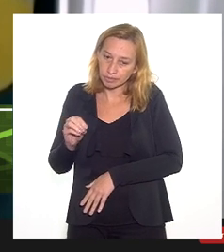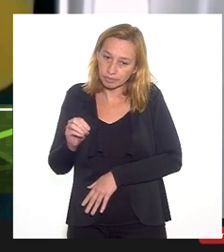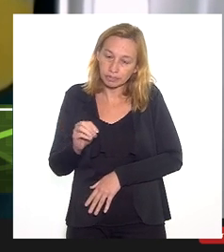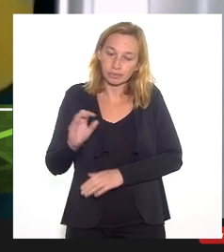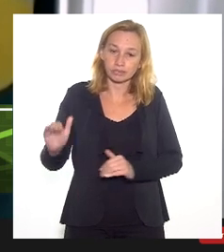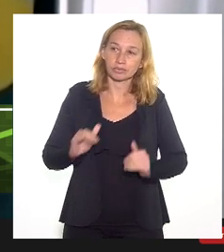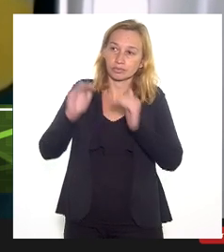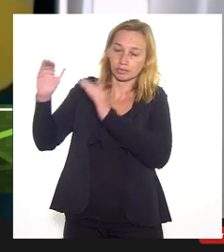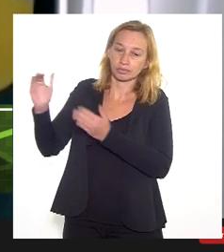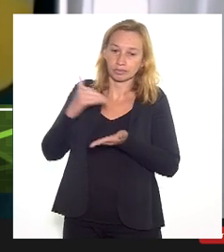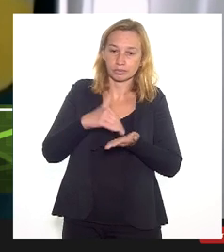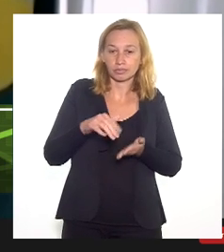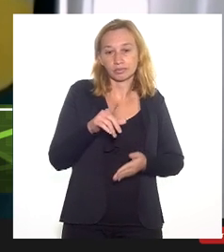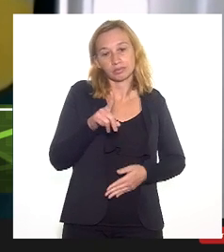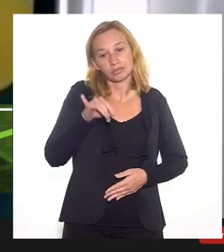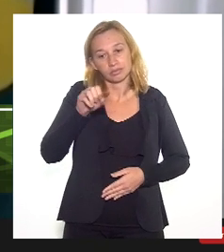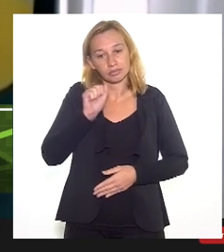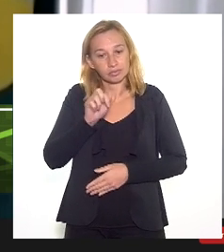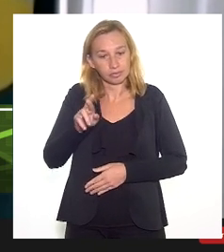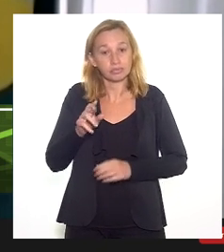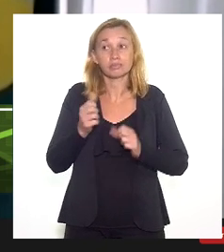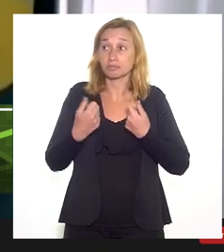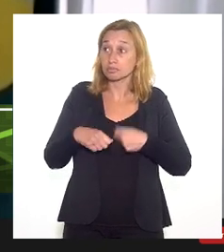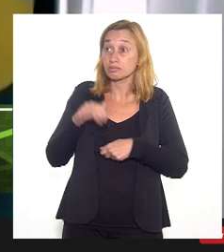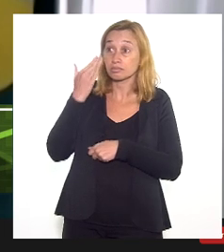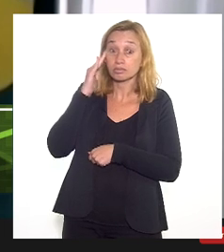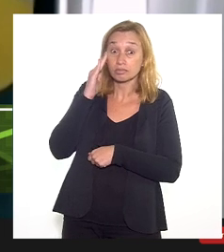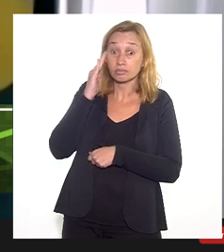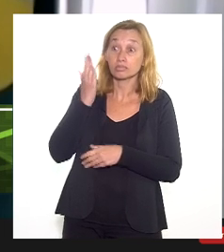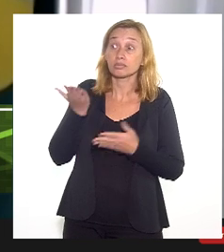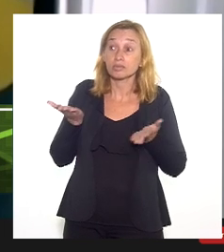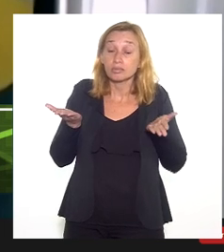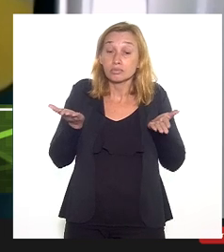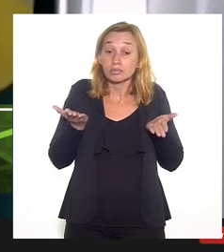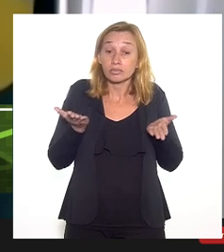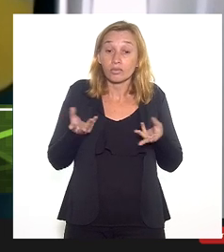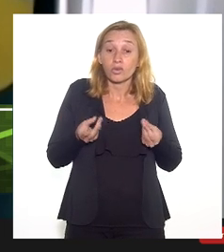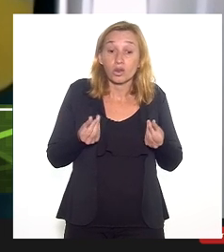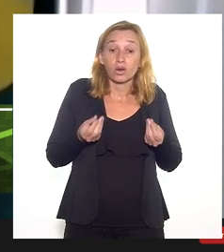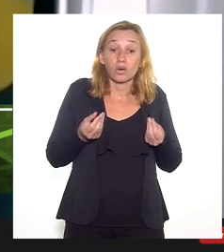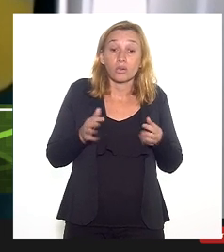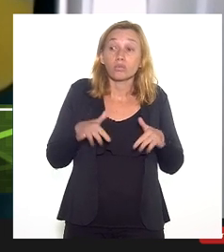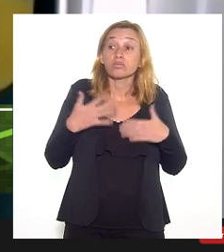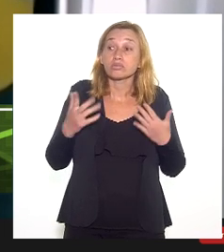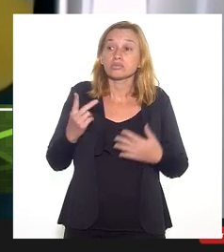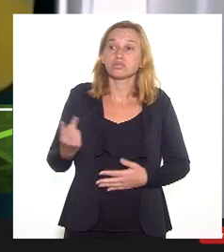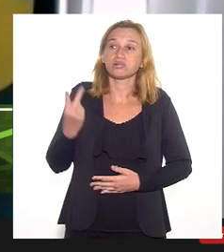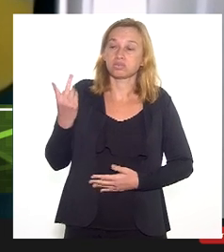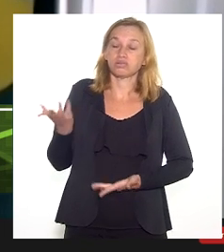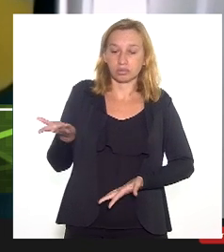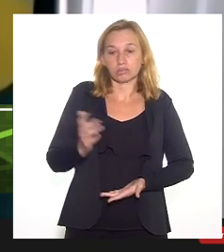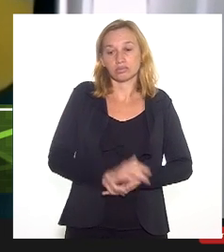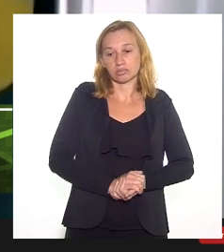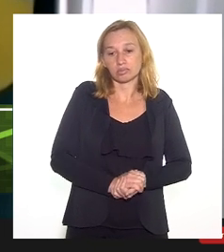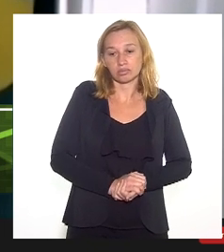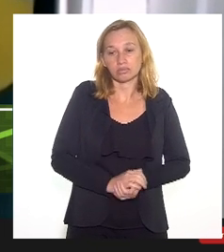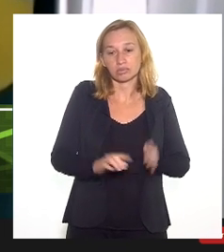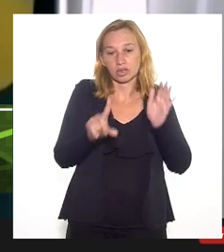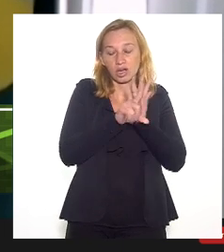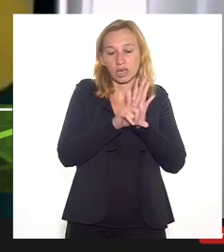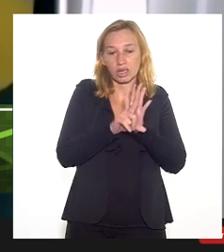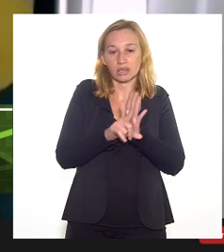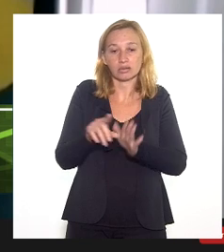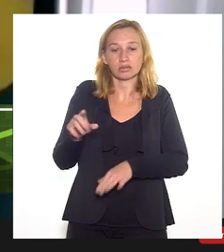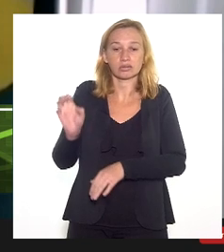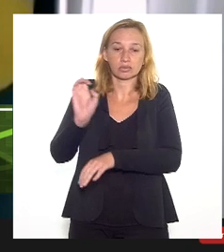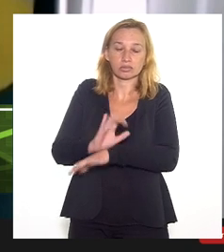e subsecretário Edgar Leite aí a gente precisa entender assim qual é o valor que a lei tem no estado